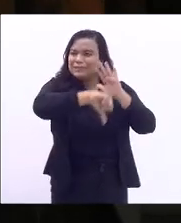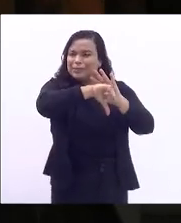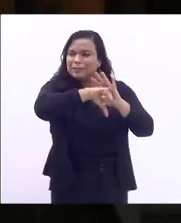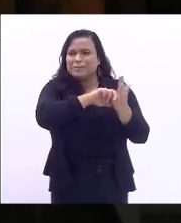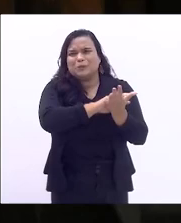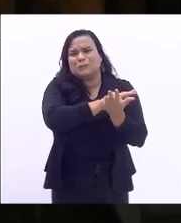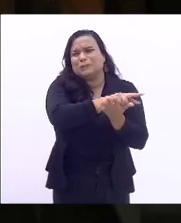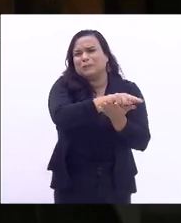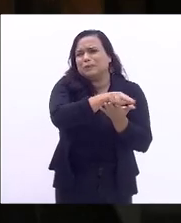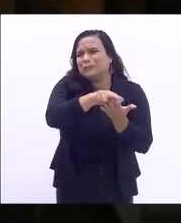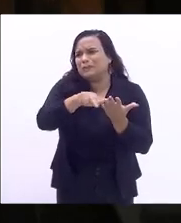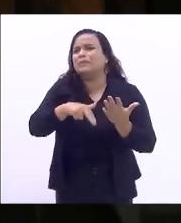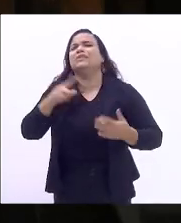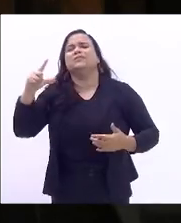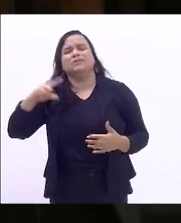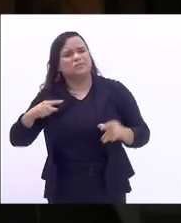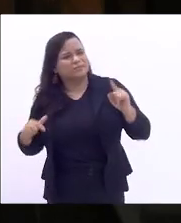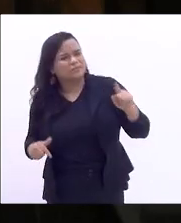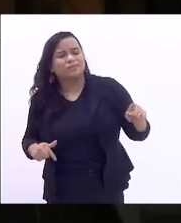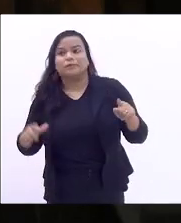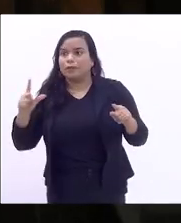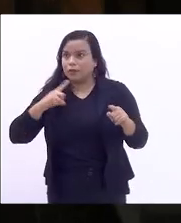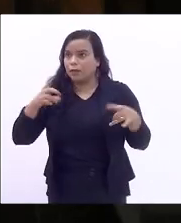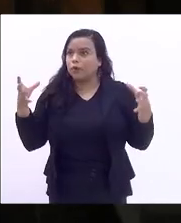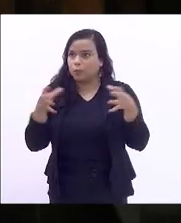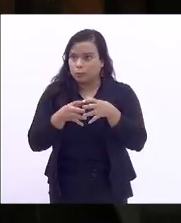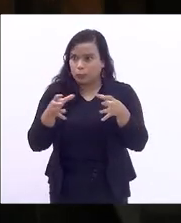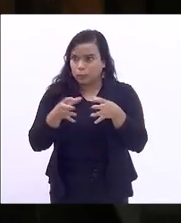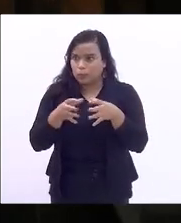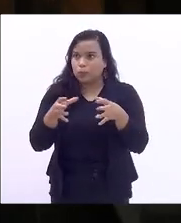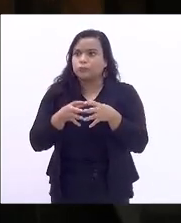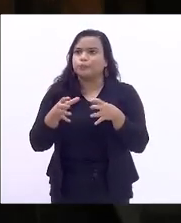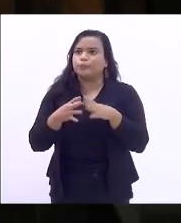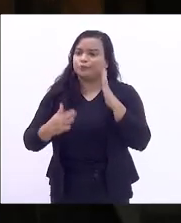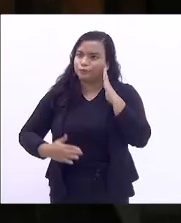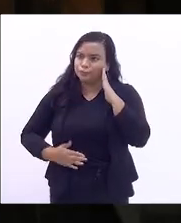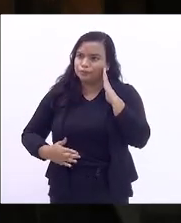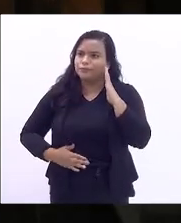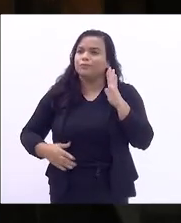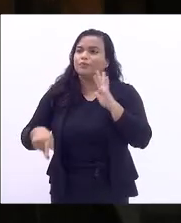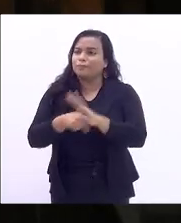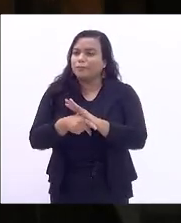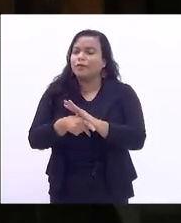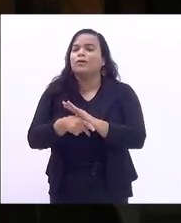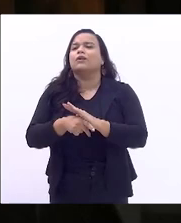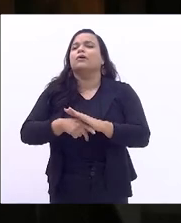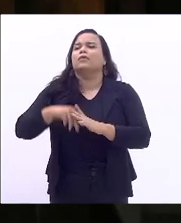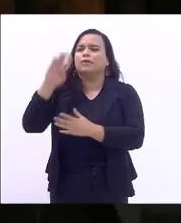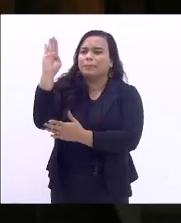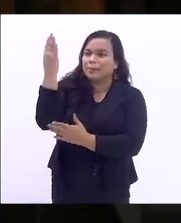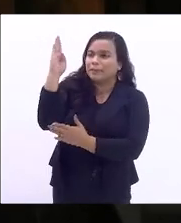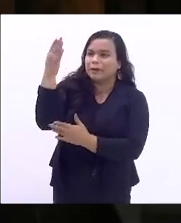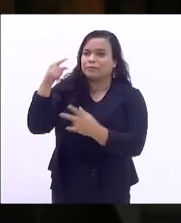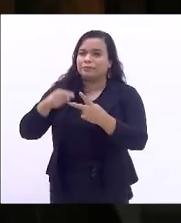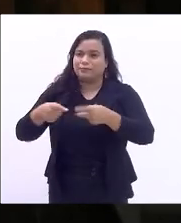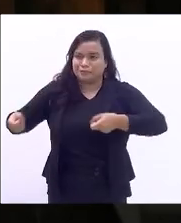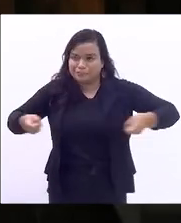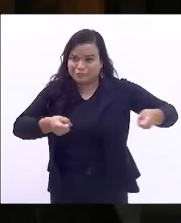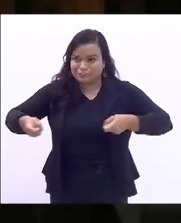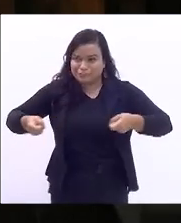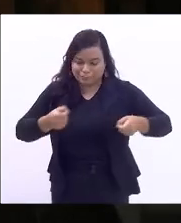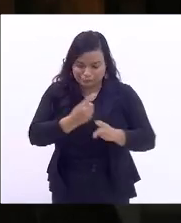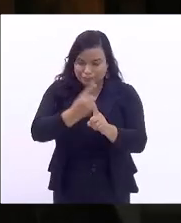se sucedem existe uma máfia é de madeireiros de garimpeiros